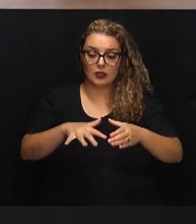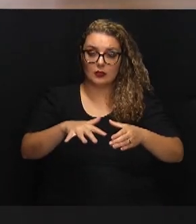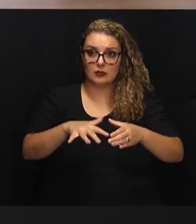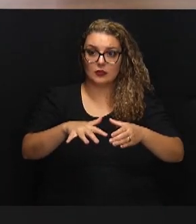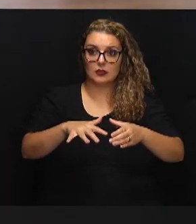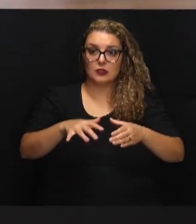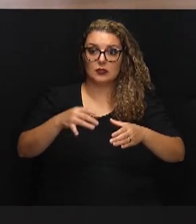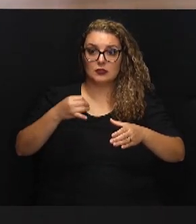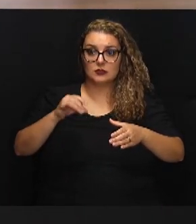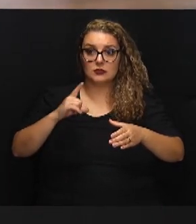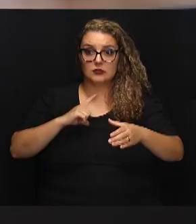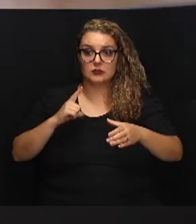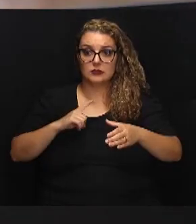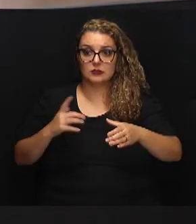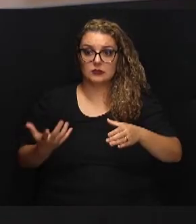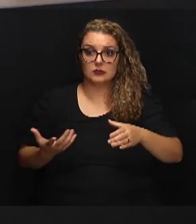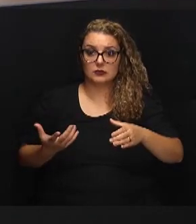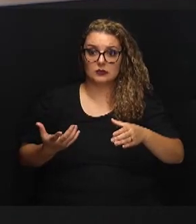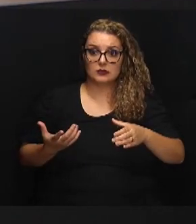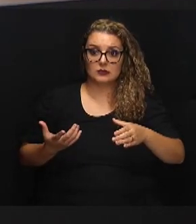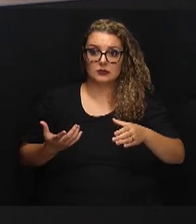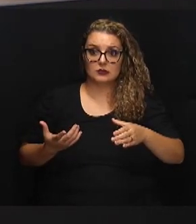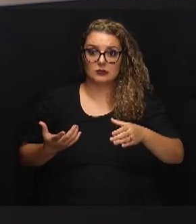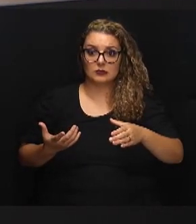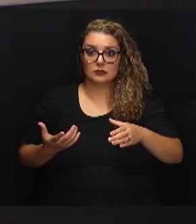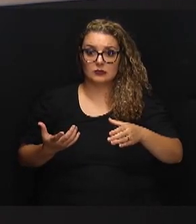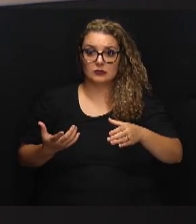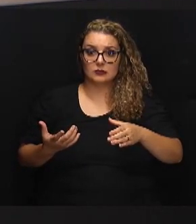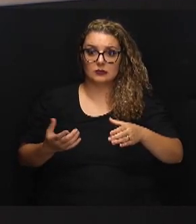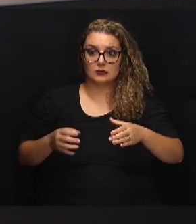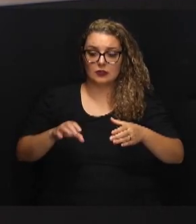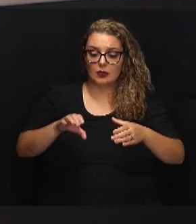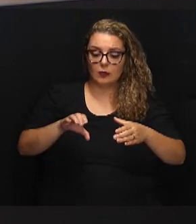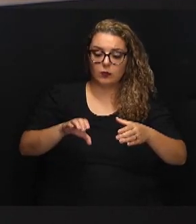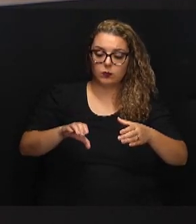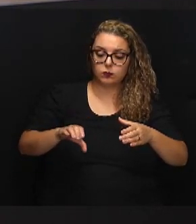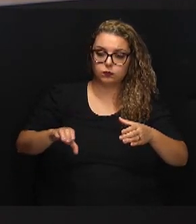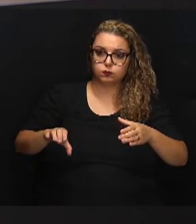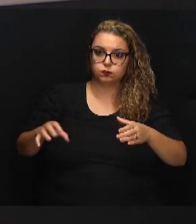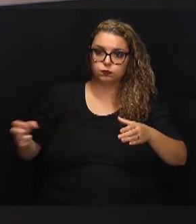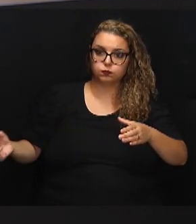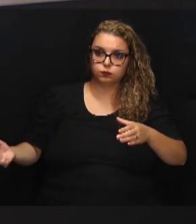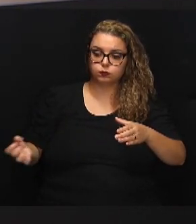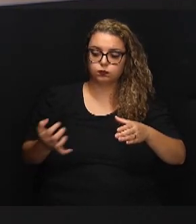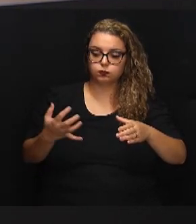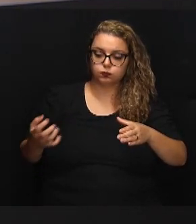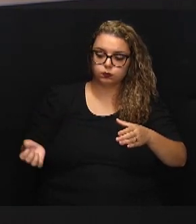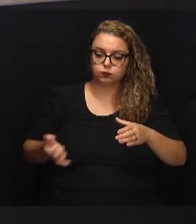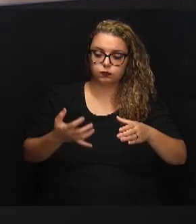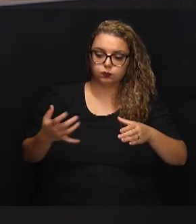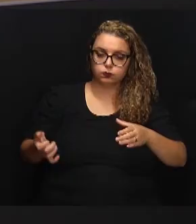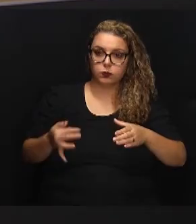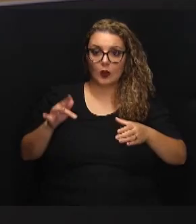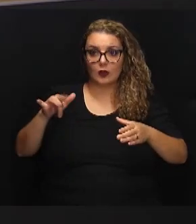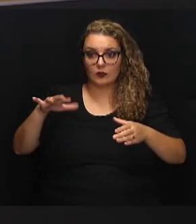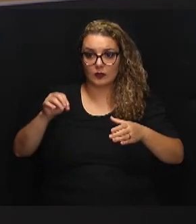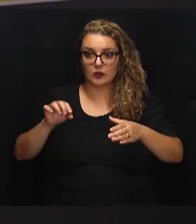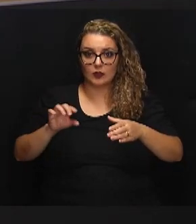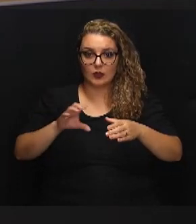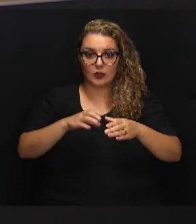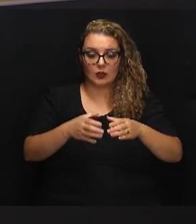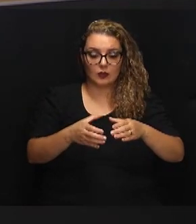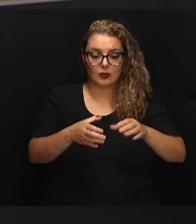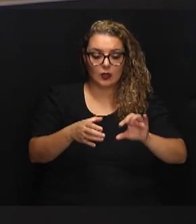você tem um cano grosso, né, entrando muito fluxo, né, um cano fininho